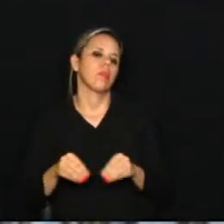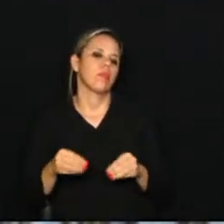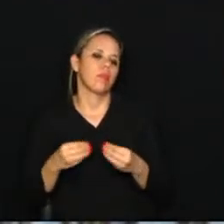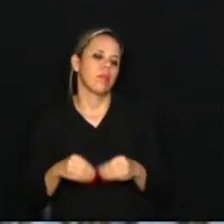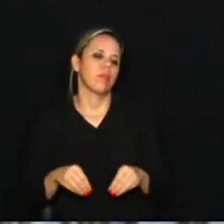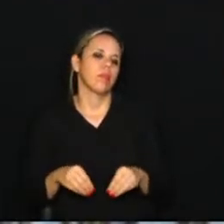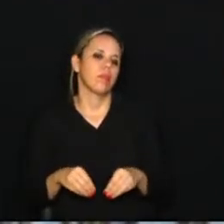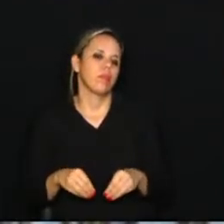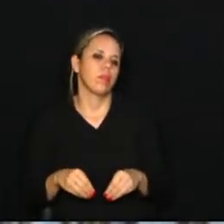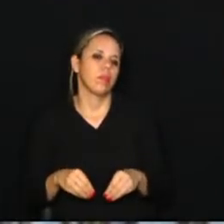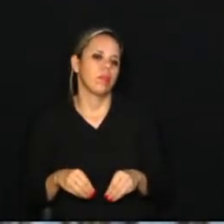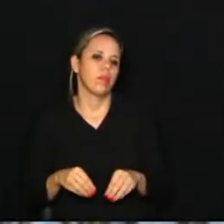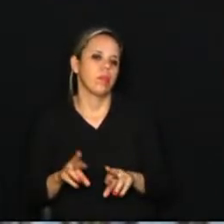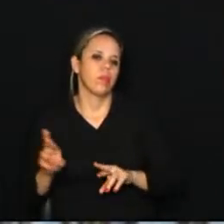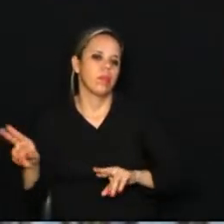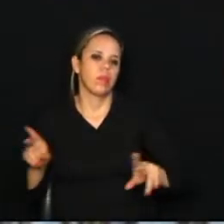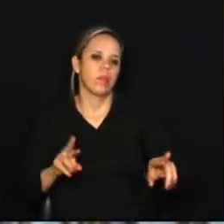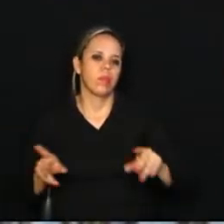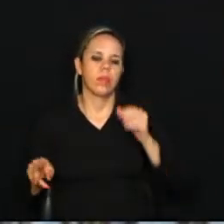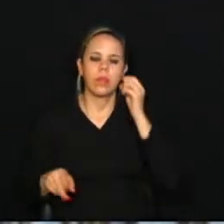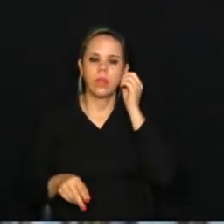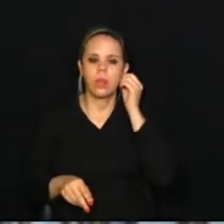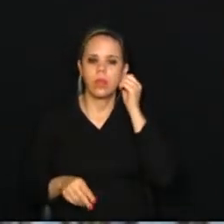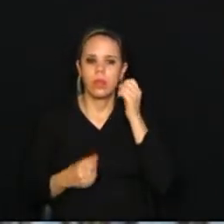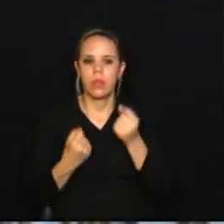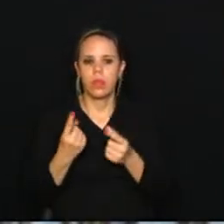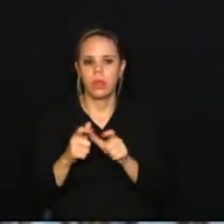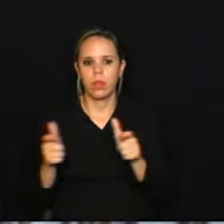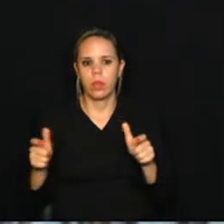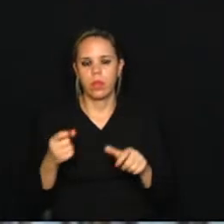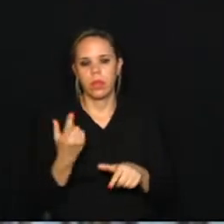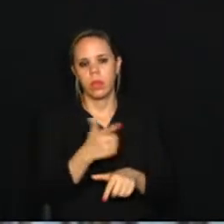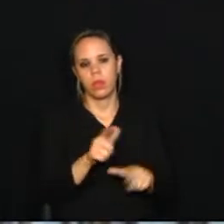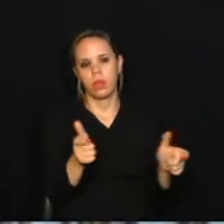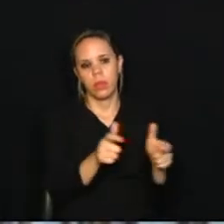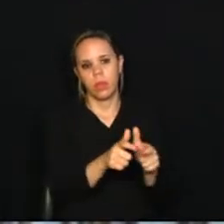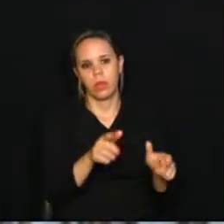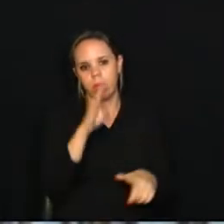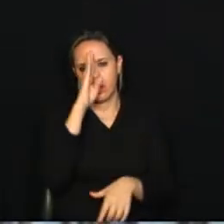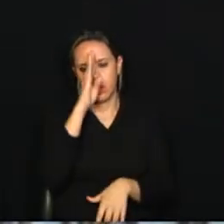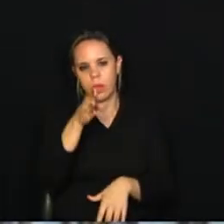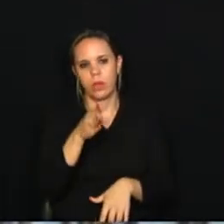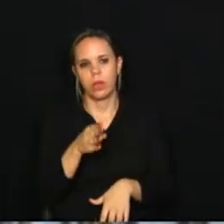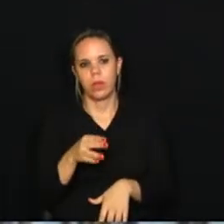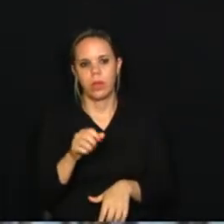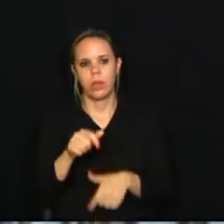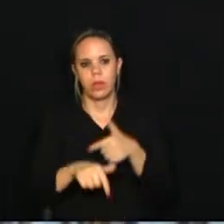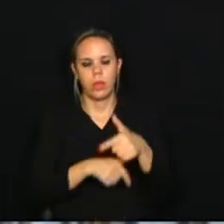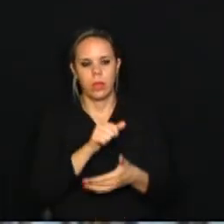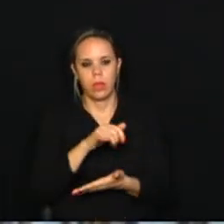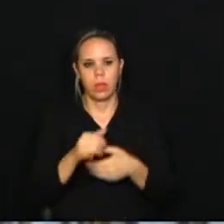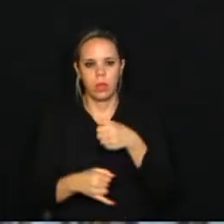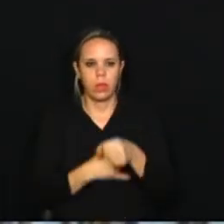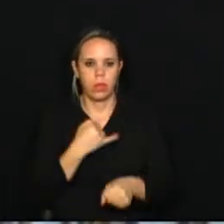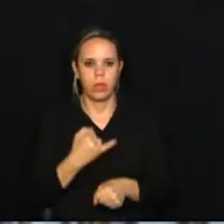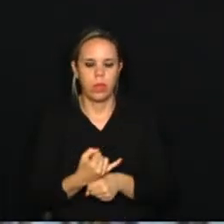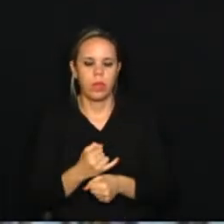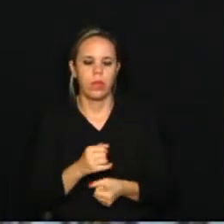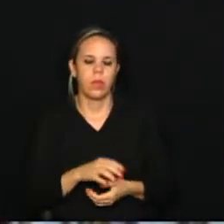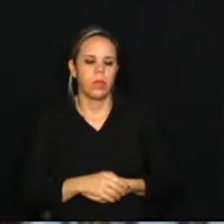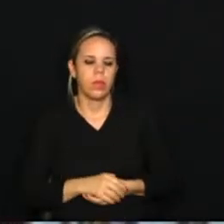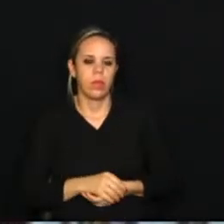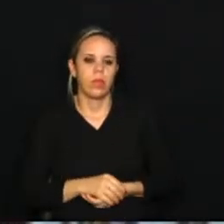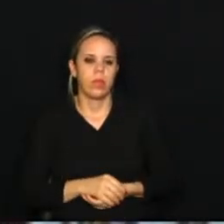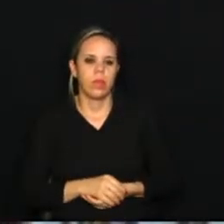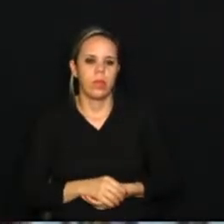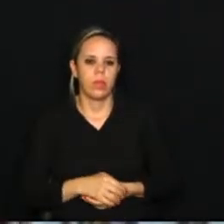de maneira distinta, algumas mais, outras menos, principalmente nas atividades remotas. Só